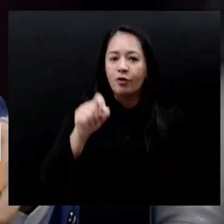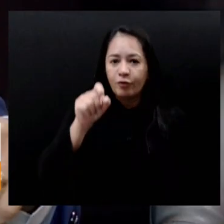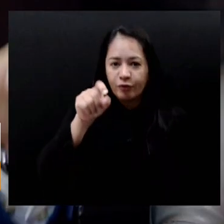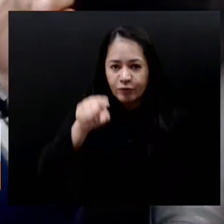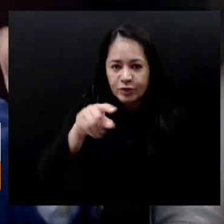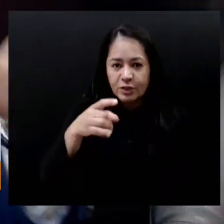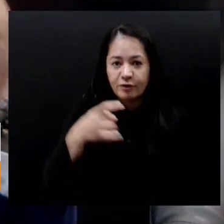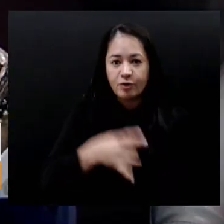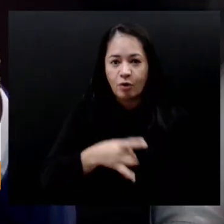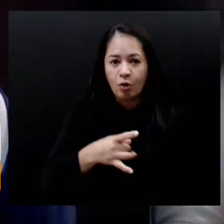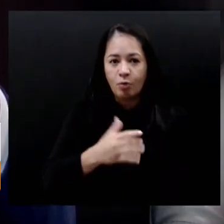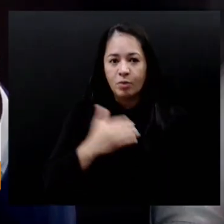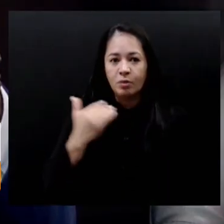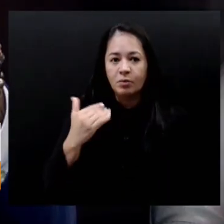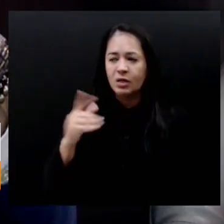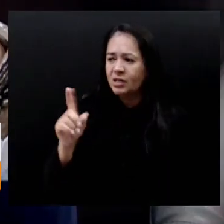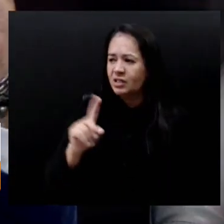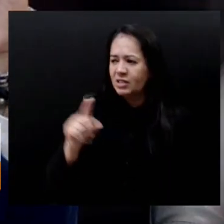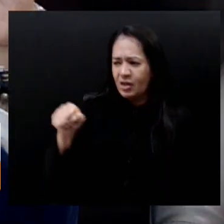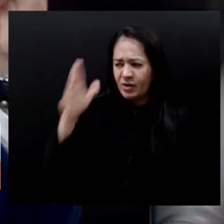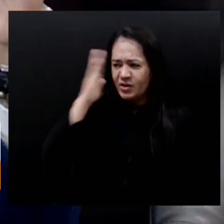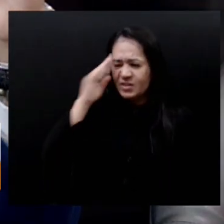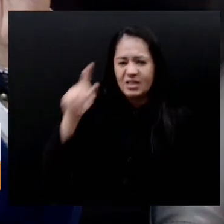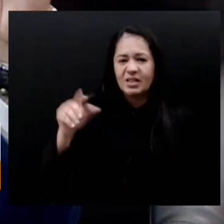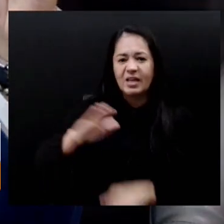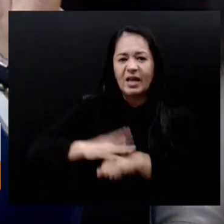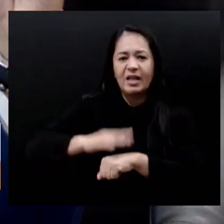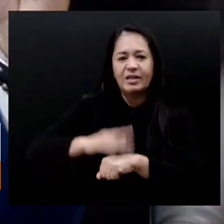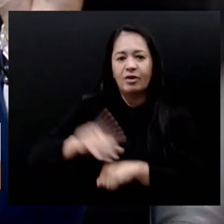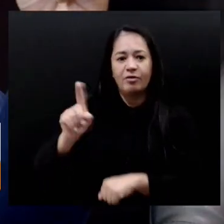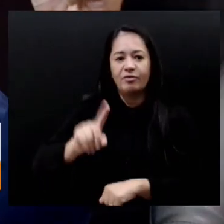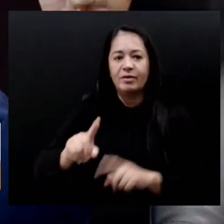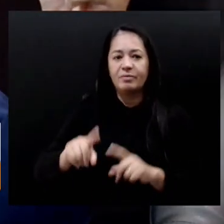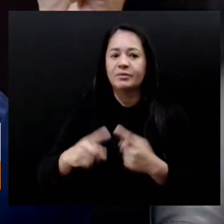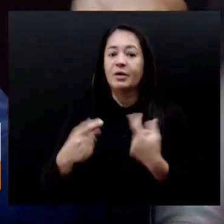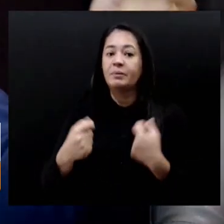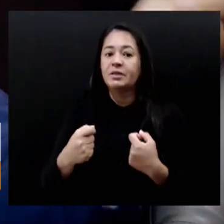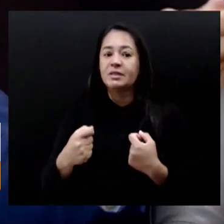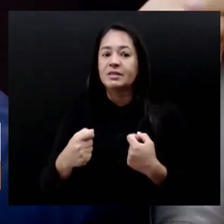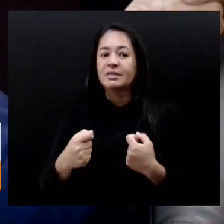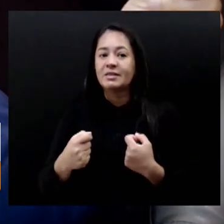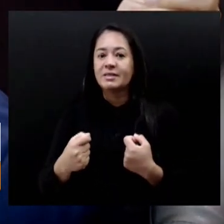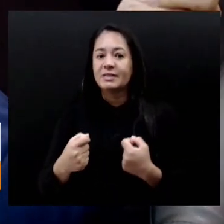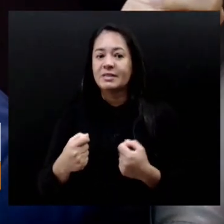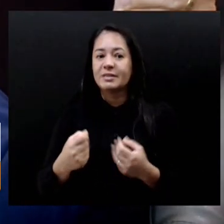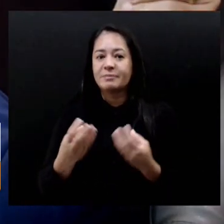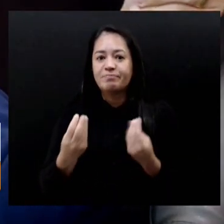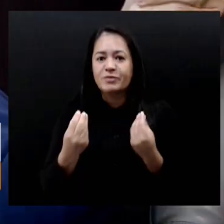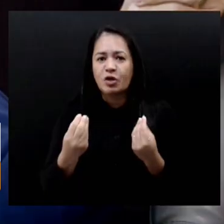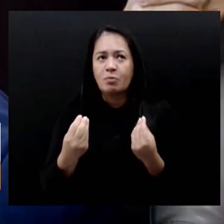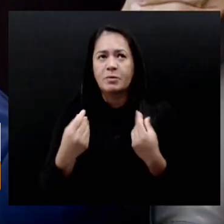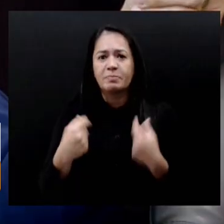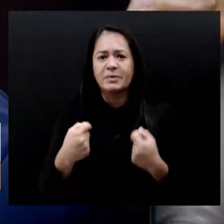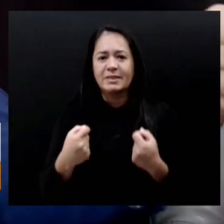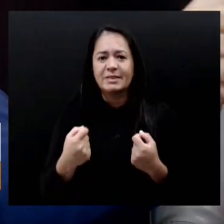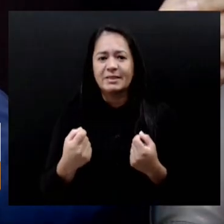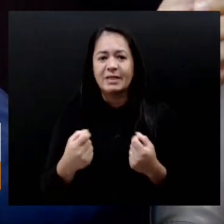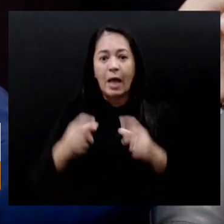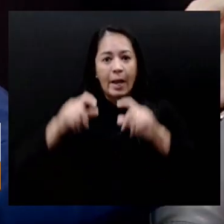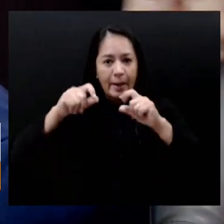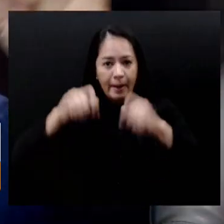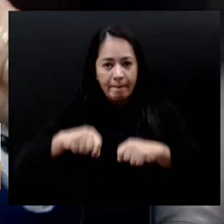Não, sabia que não ia fazer. É atípico. Então tem que ser um mal injusto grave, mas que realmente tenha a capacidade de deixar a pessoa com